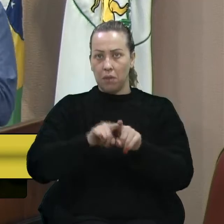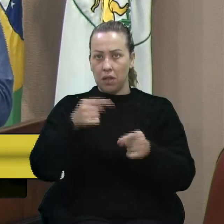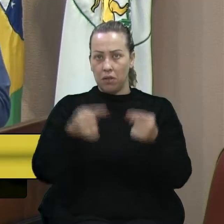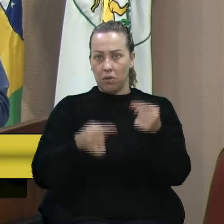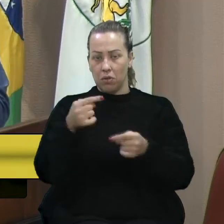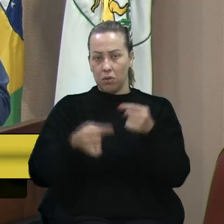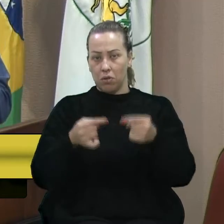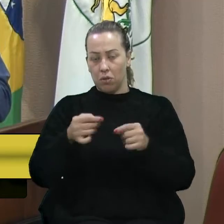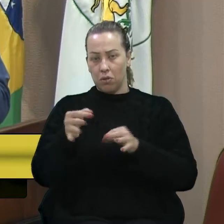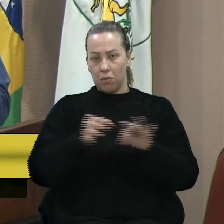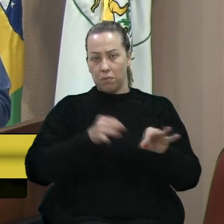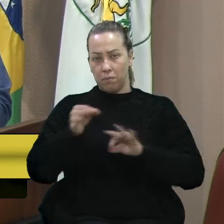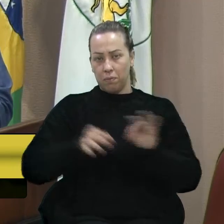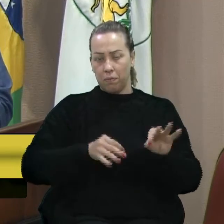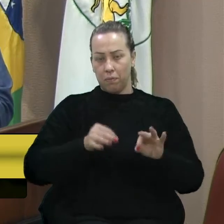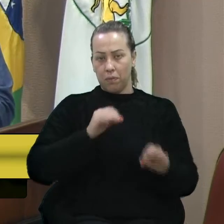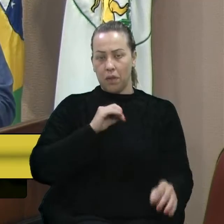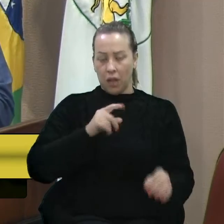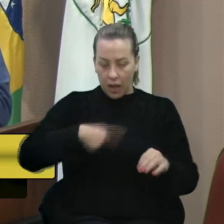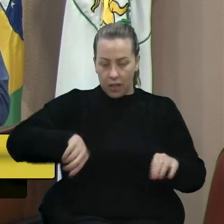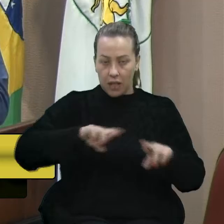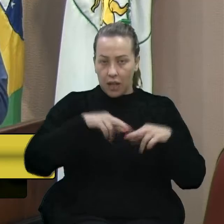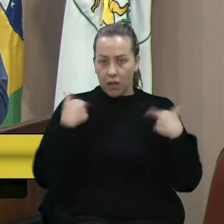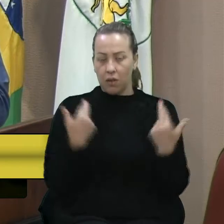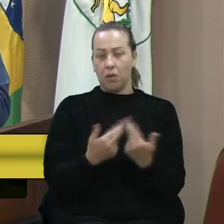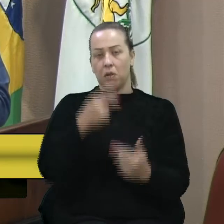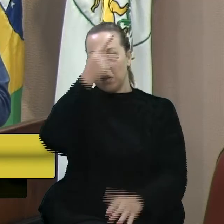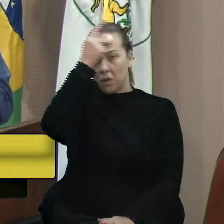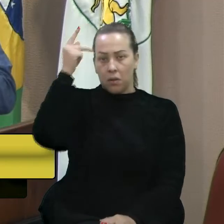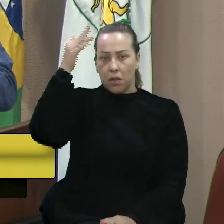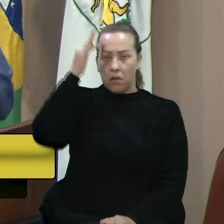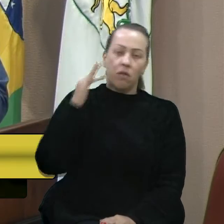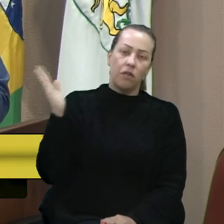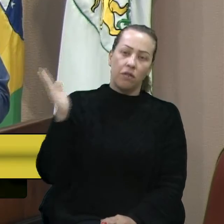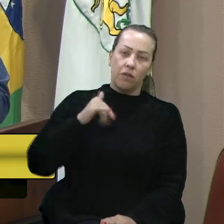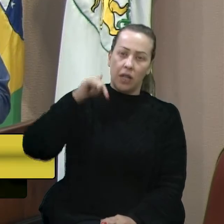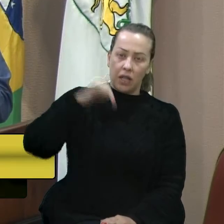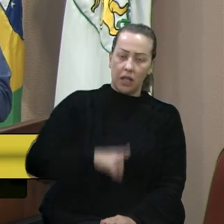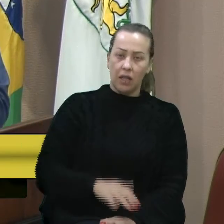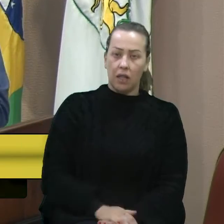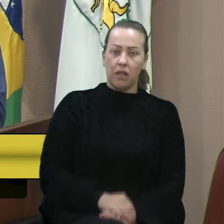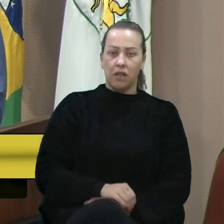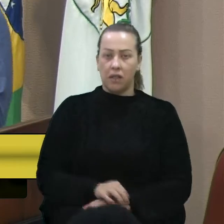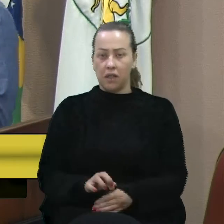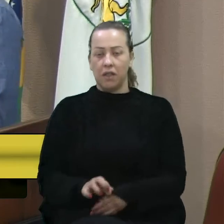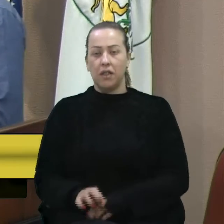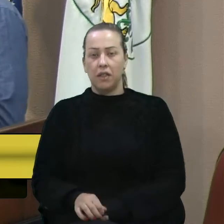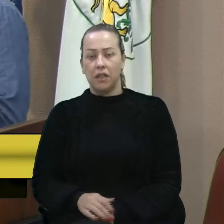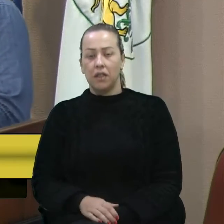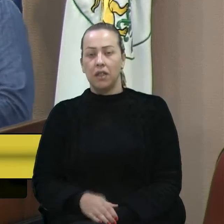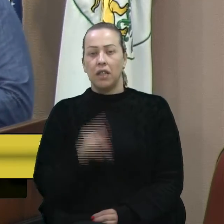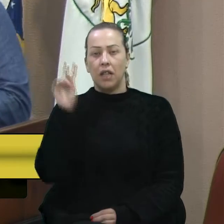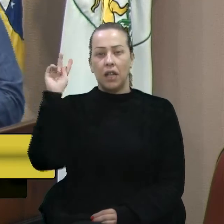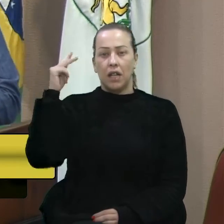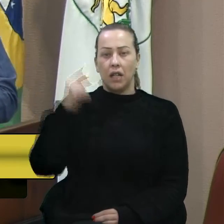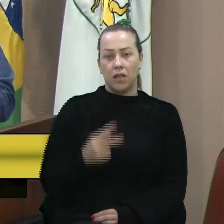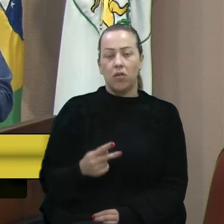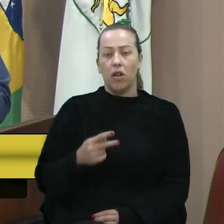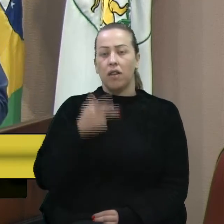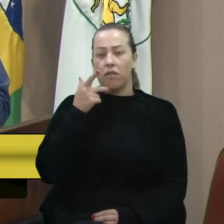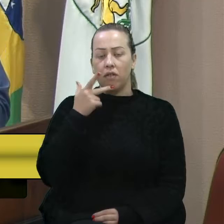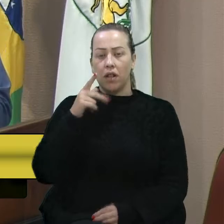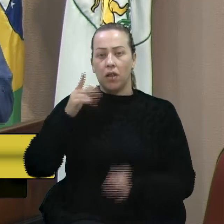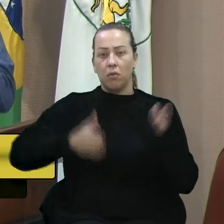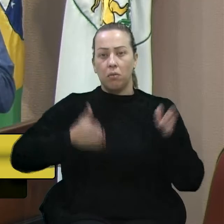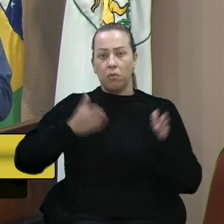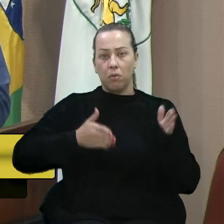discutiram e prepararam esse encontro, em que o Freire esteve aqui. Aliás, segundo a história oral, o prefeito da